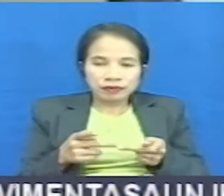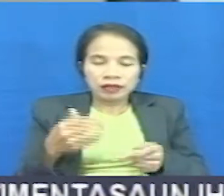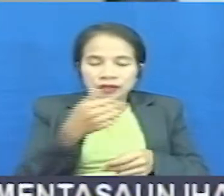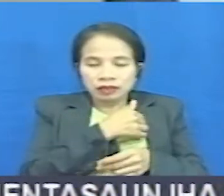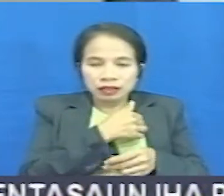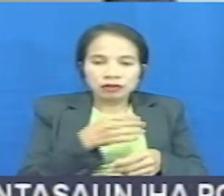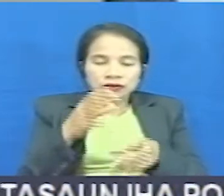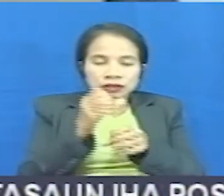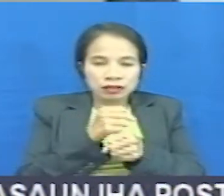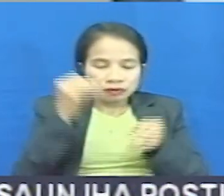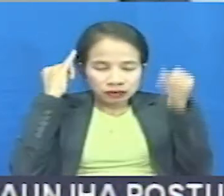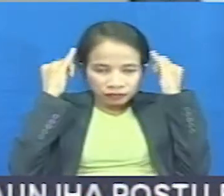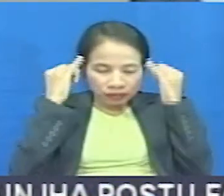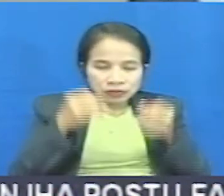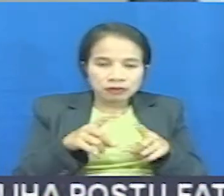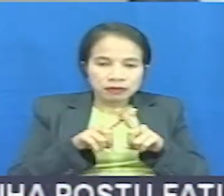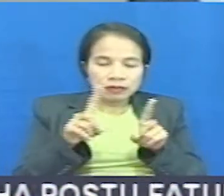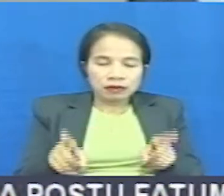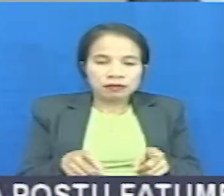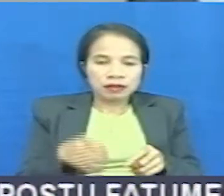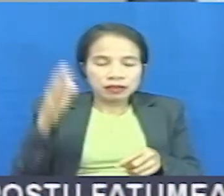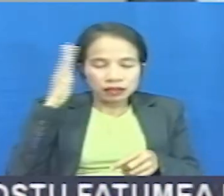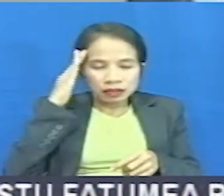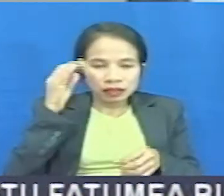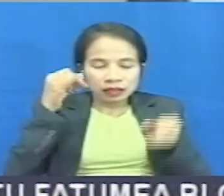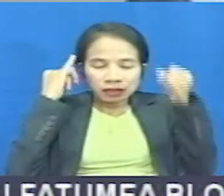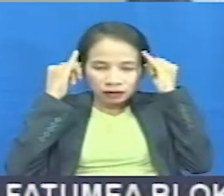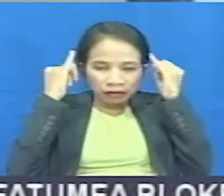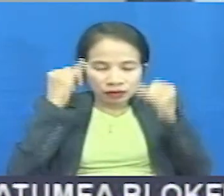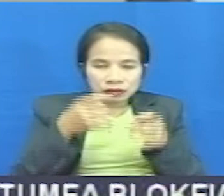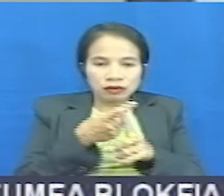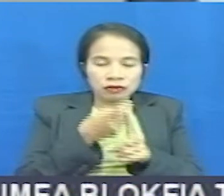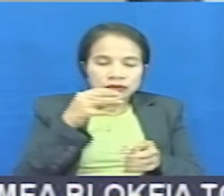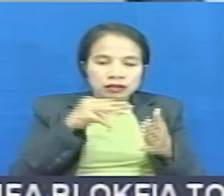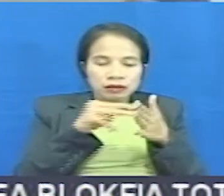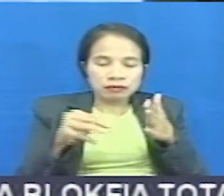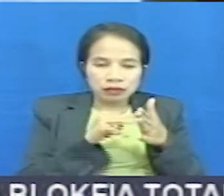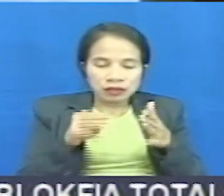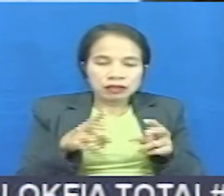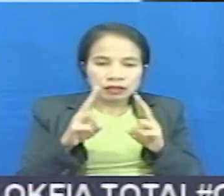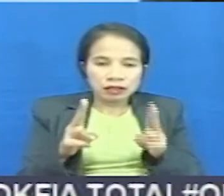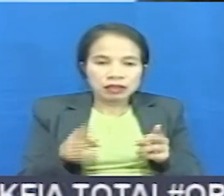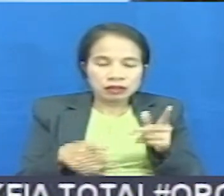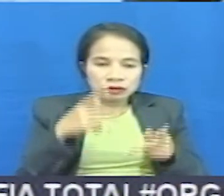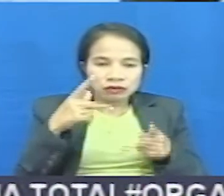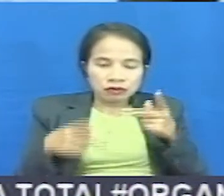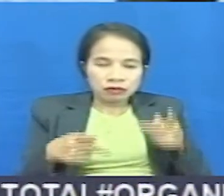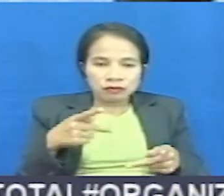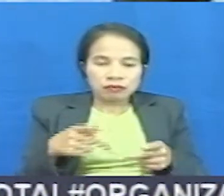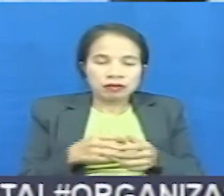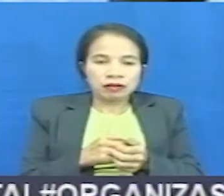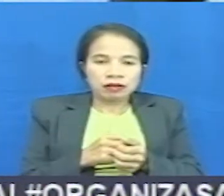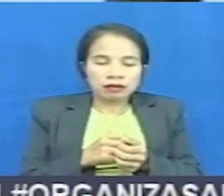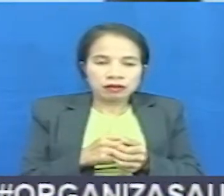Sedauk simu informasaun ida ne, mai be rekonhece informasaun ho si media lalais liu kompara ho Centro